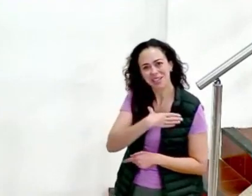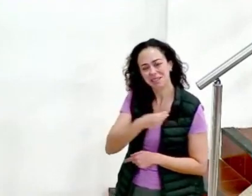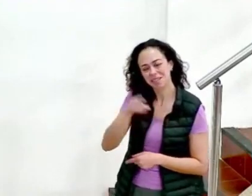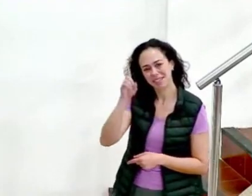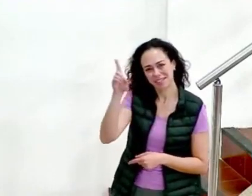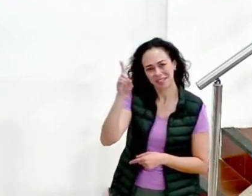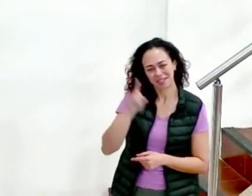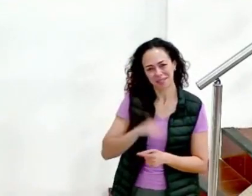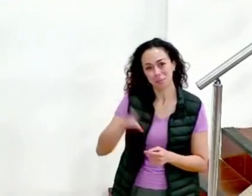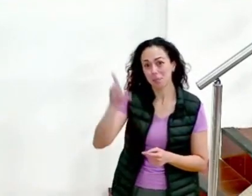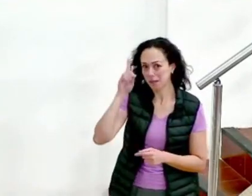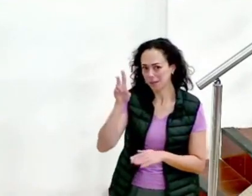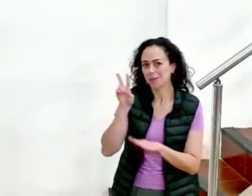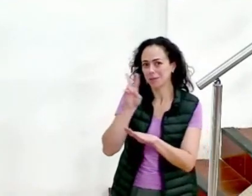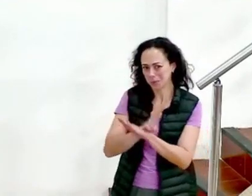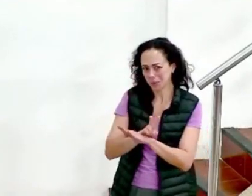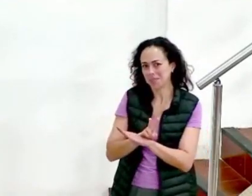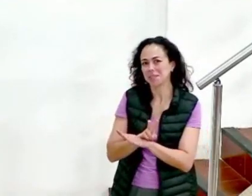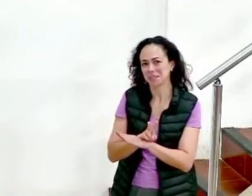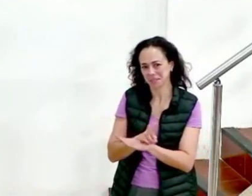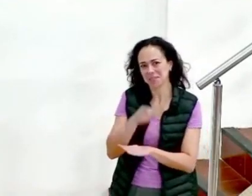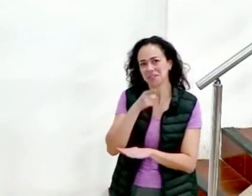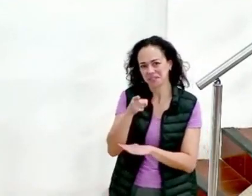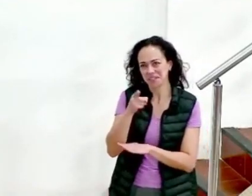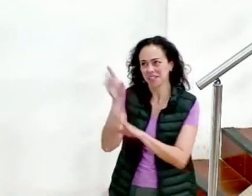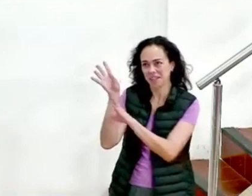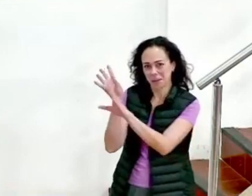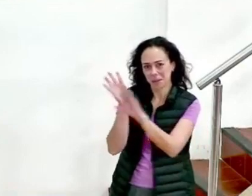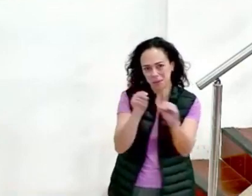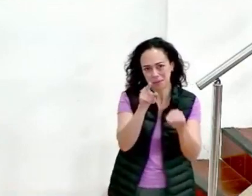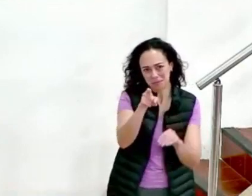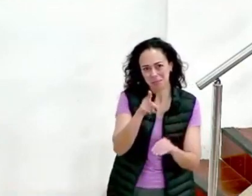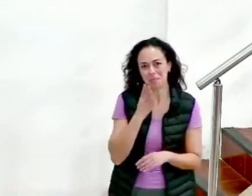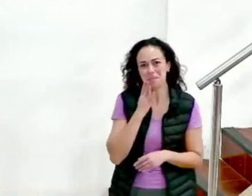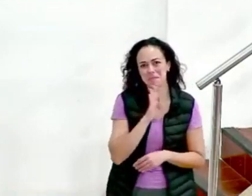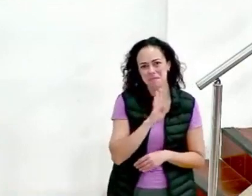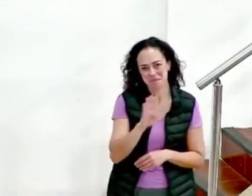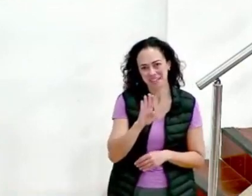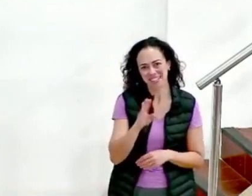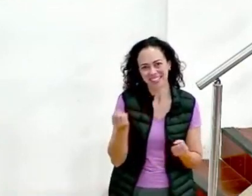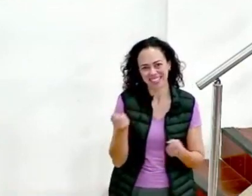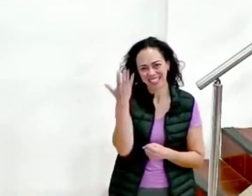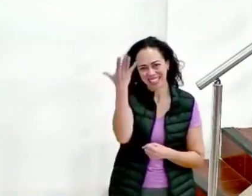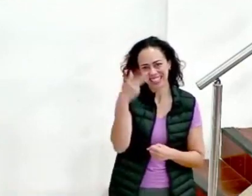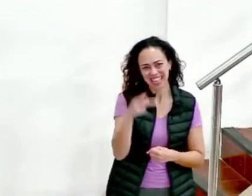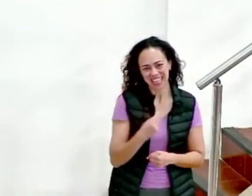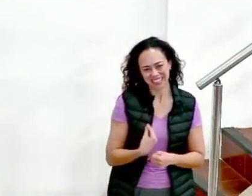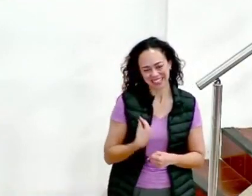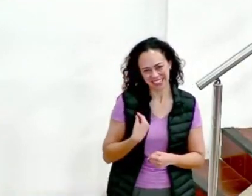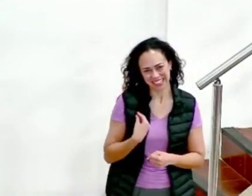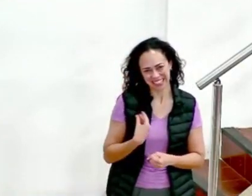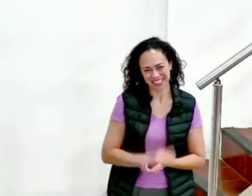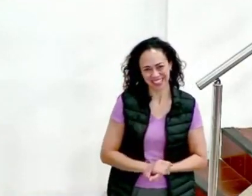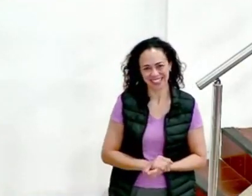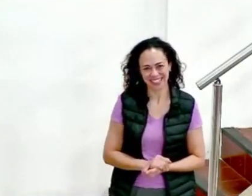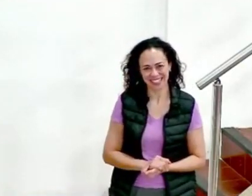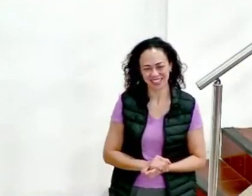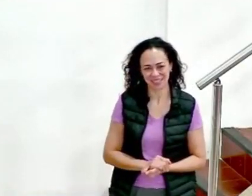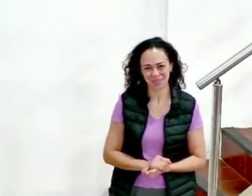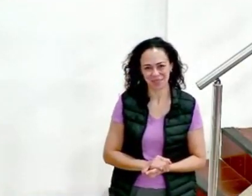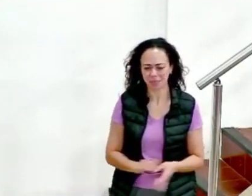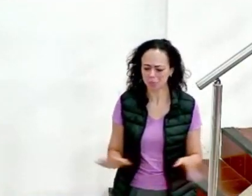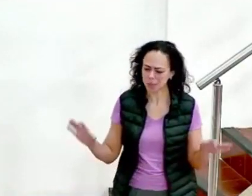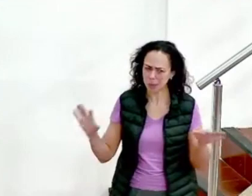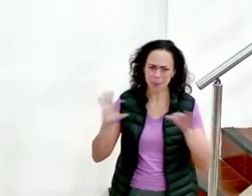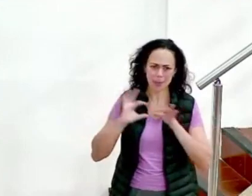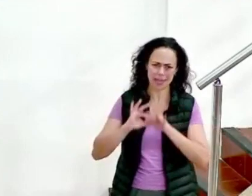E Ele vai cuidar para que você receba essa promessa. E esse foi o impacto que Sara teve. Esse